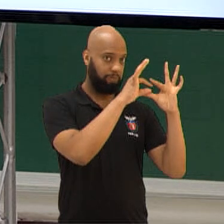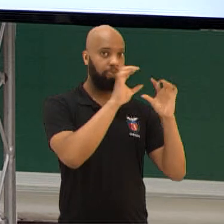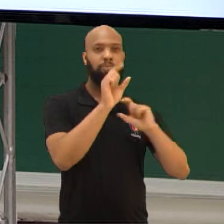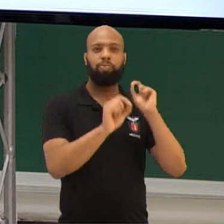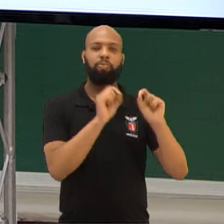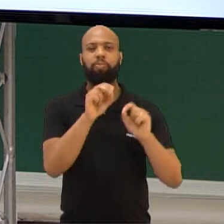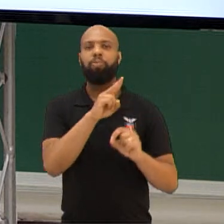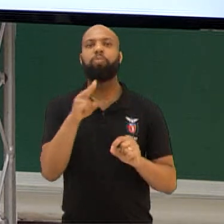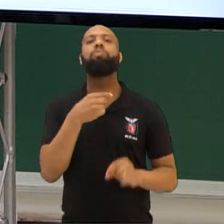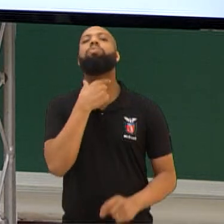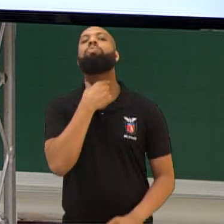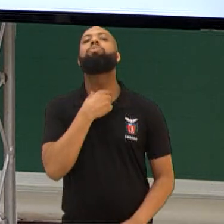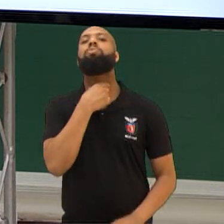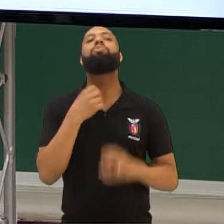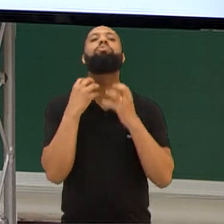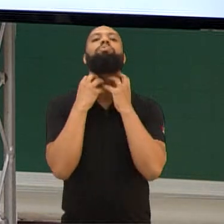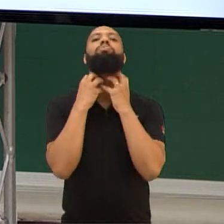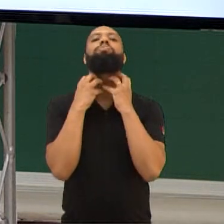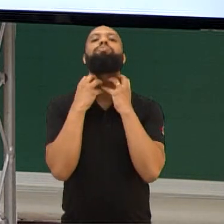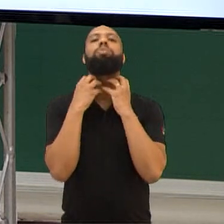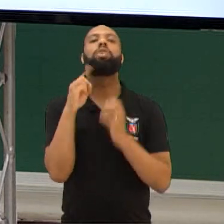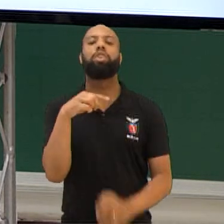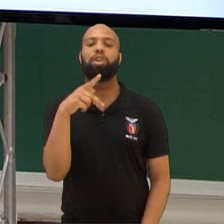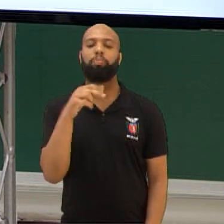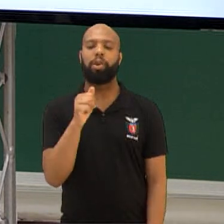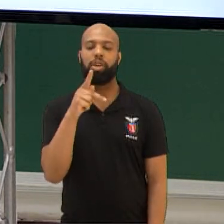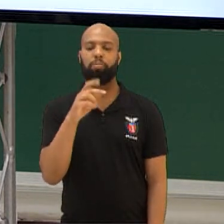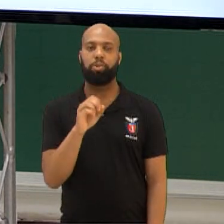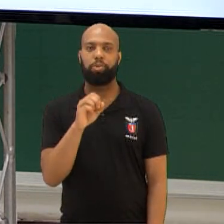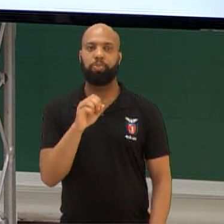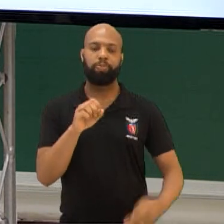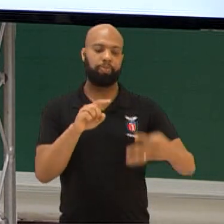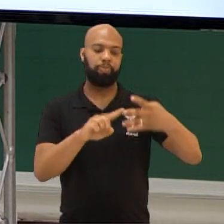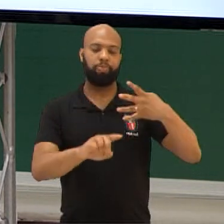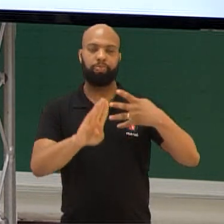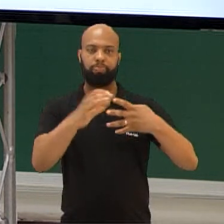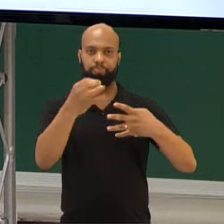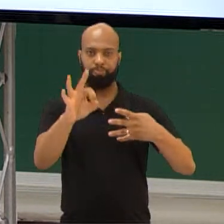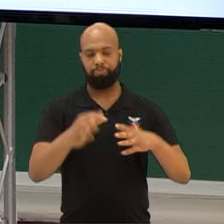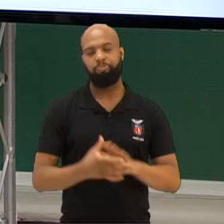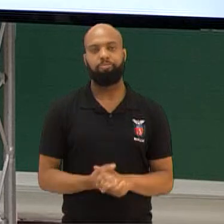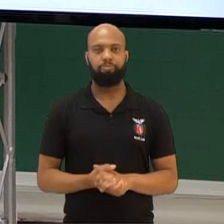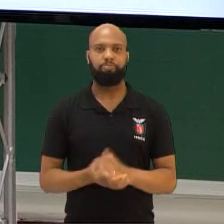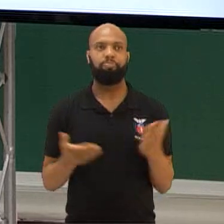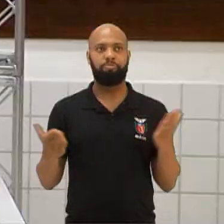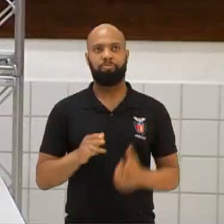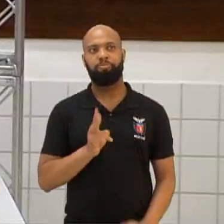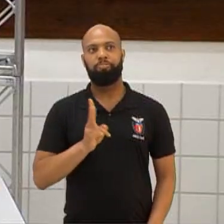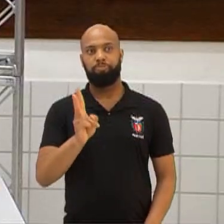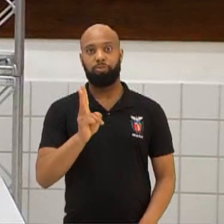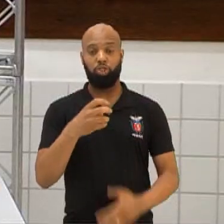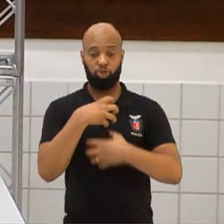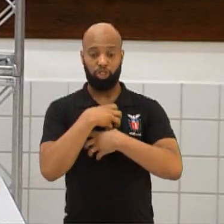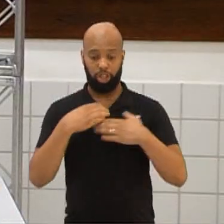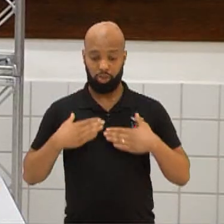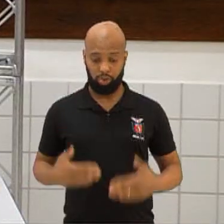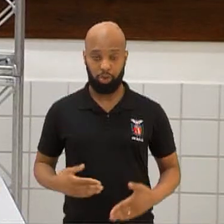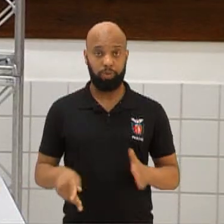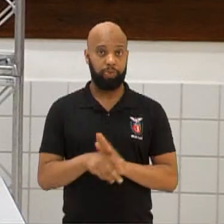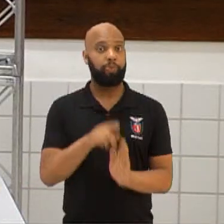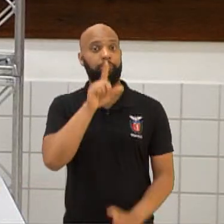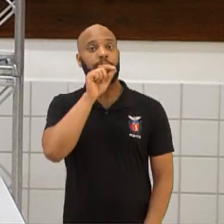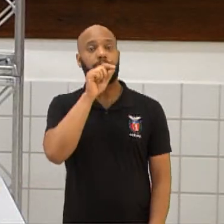o papo. Quem assinalou a alternativa B, acertou. Então, vamos prosseguir com a anatomia e fisiologia de